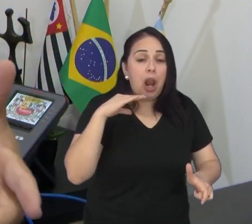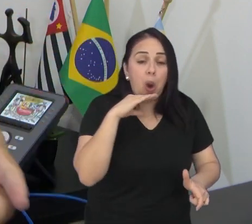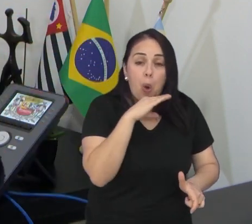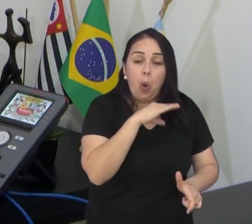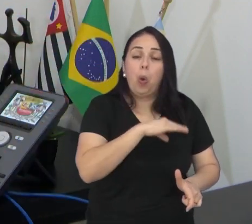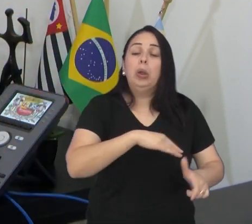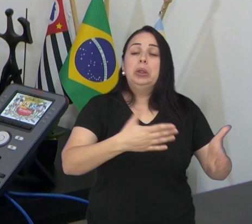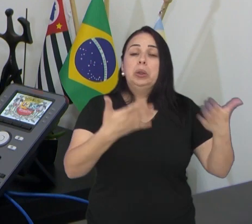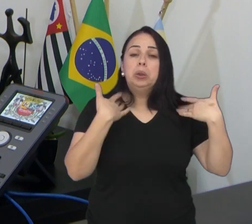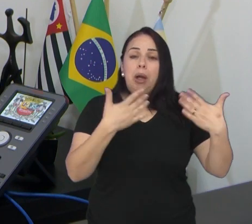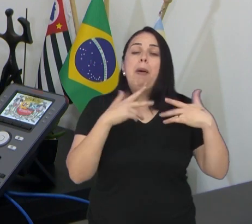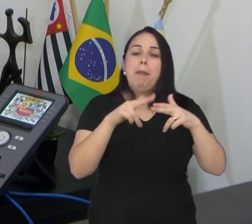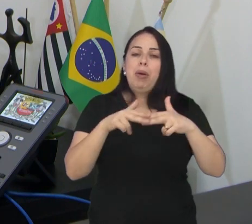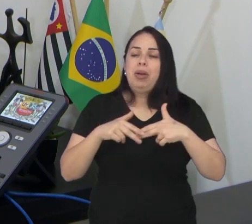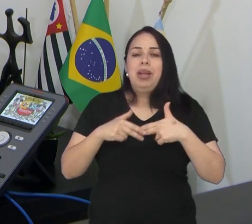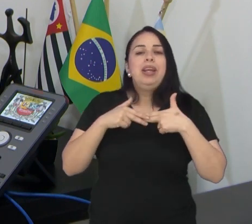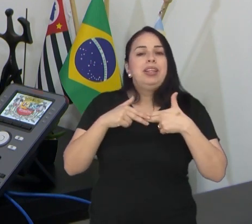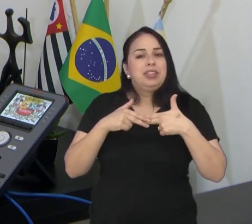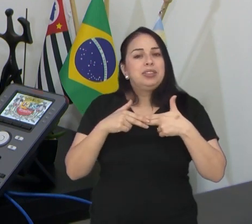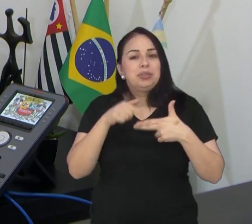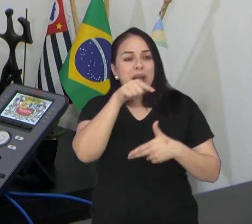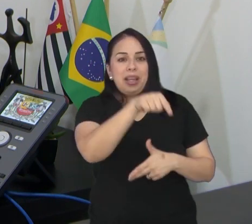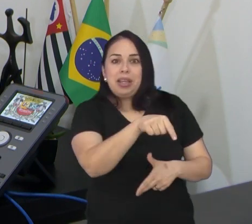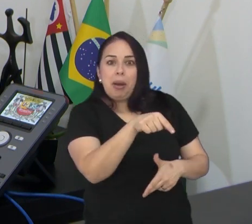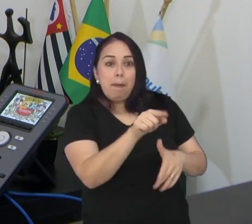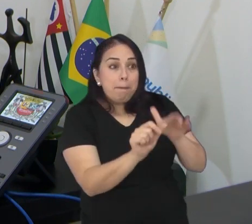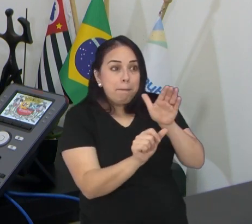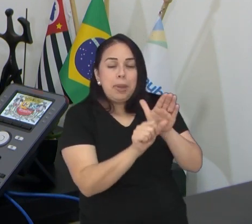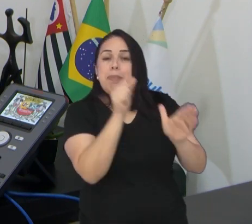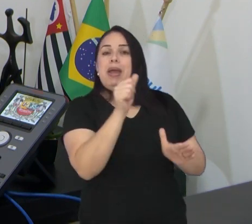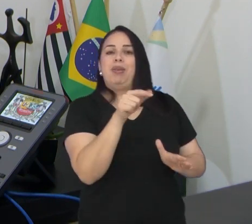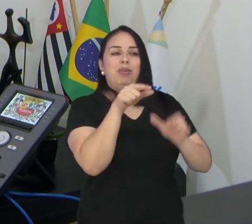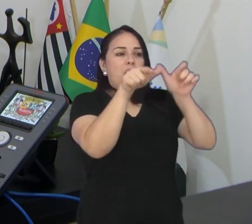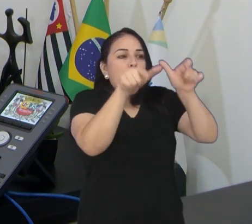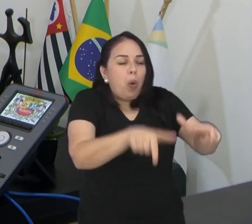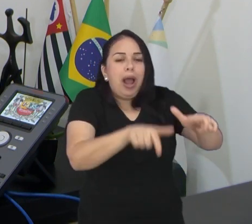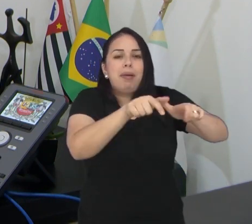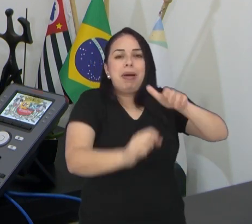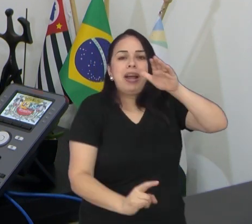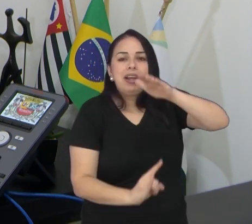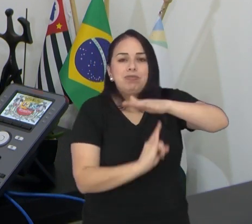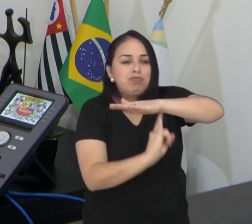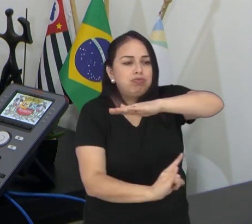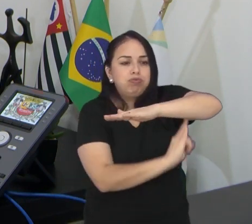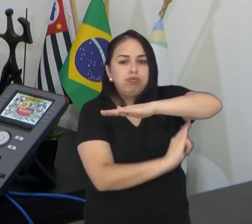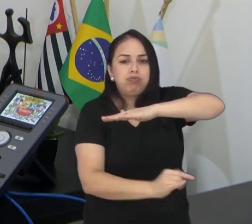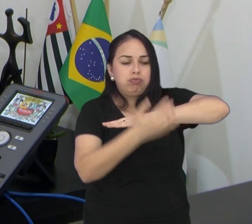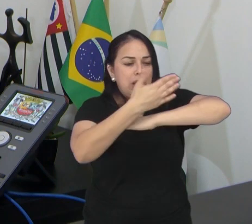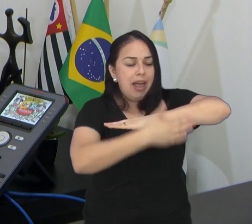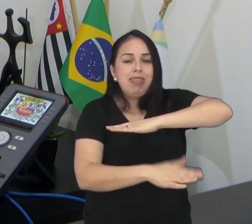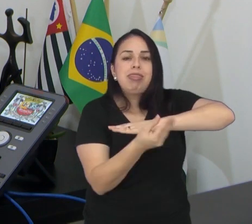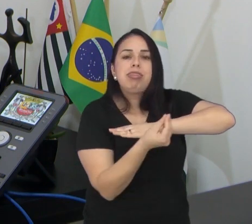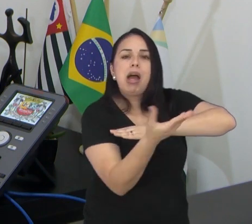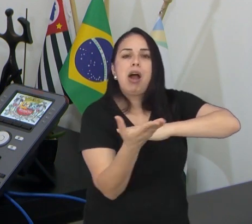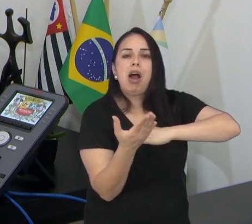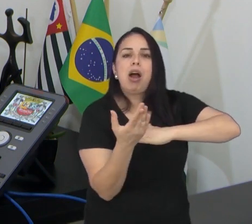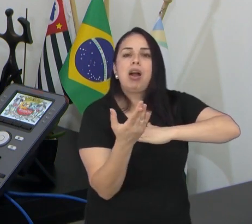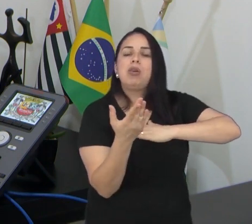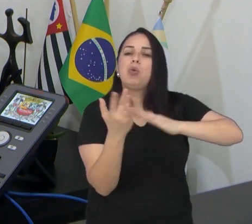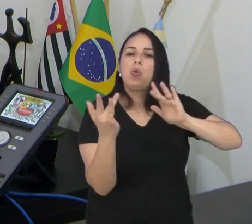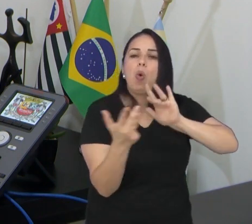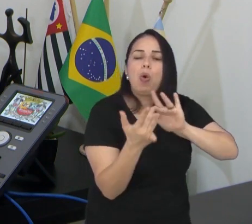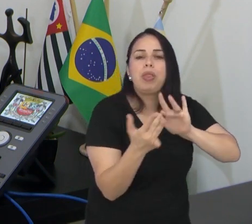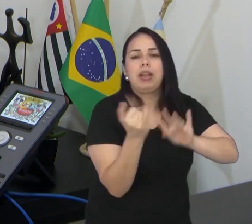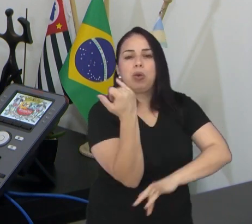um pouco maior, tal. Então a ideia é com que esse seja o primeiro foco de levar ao